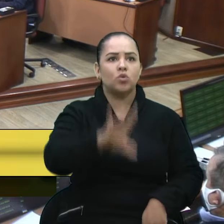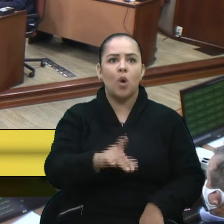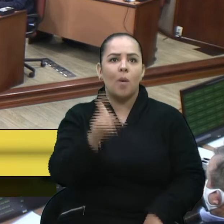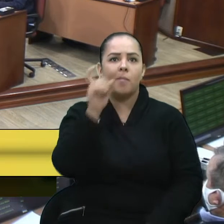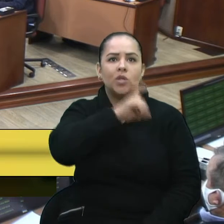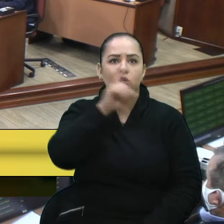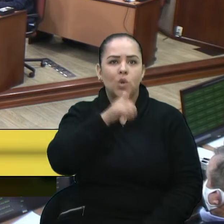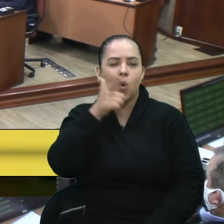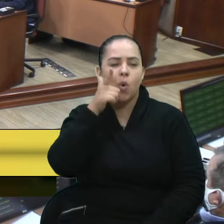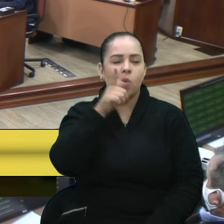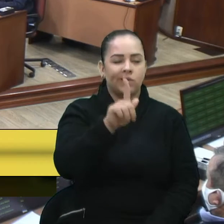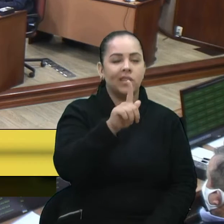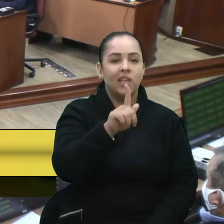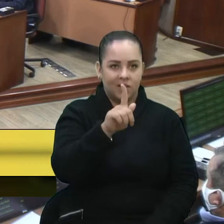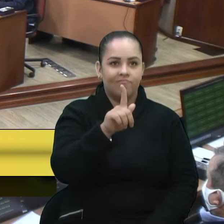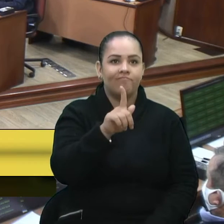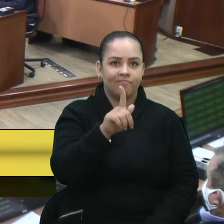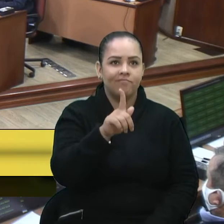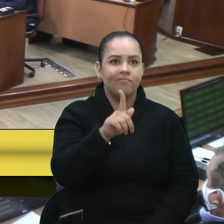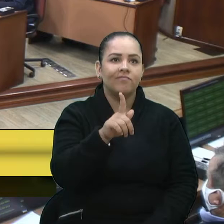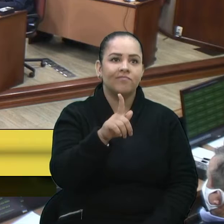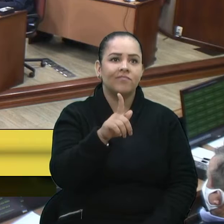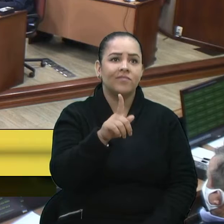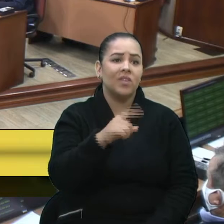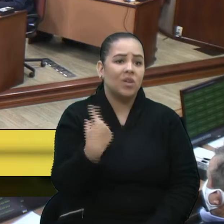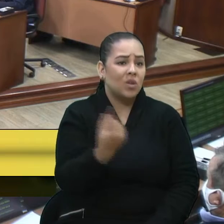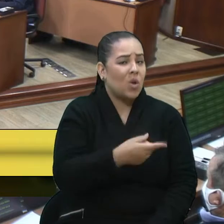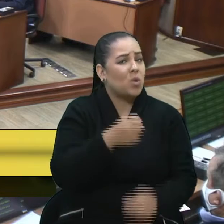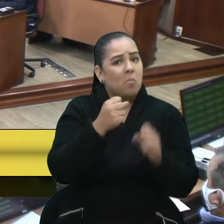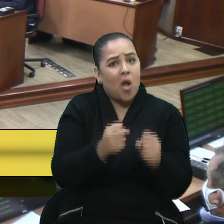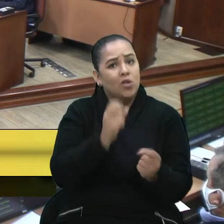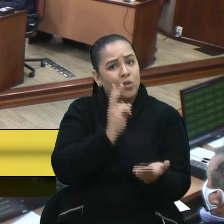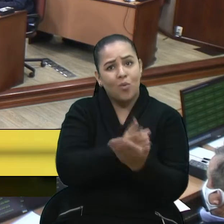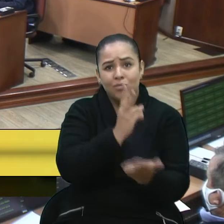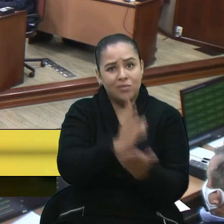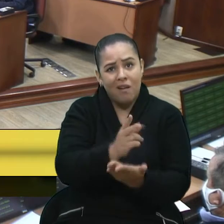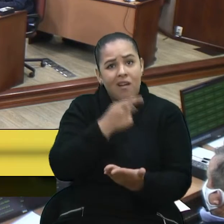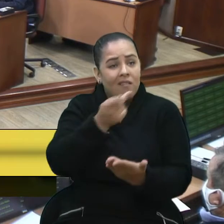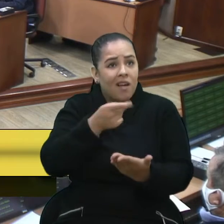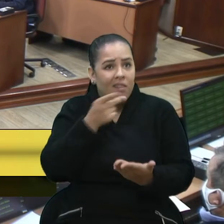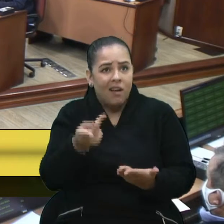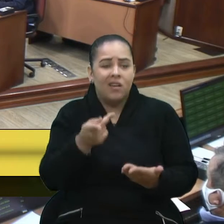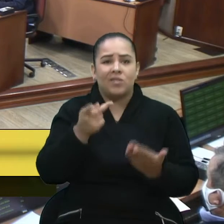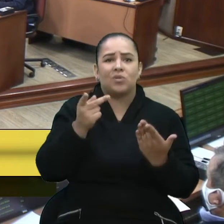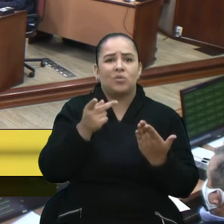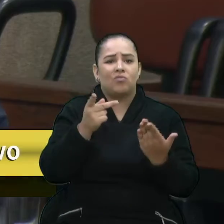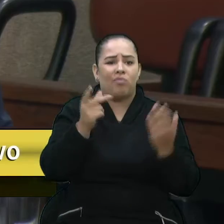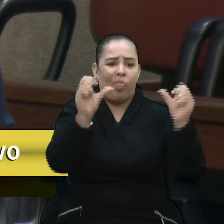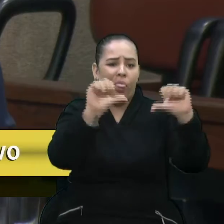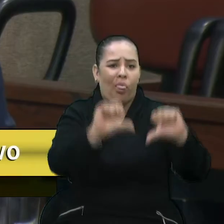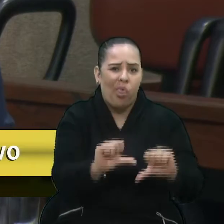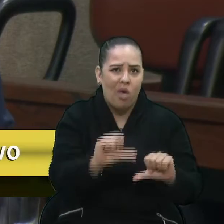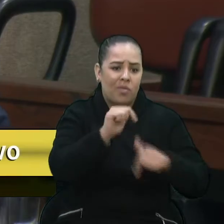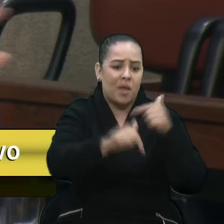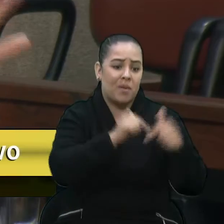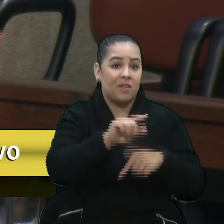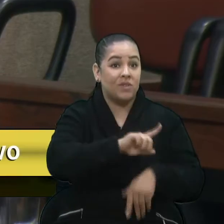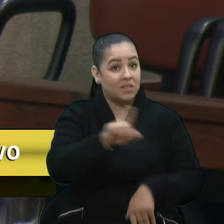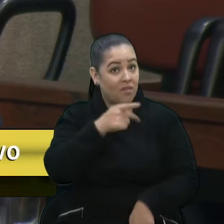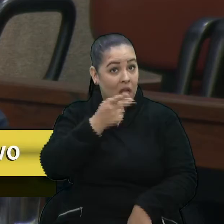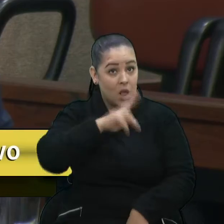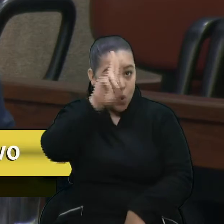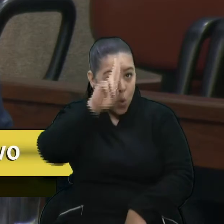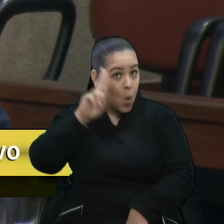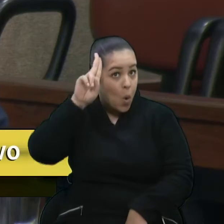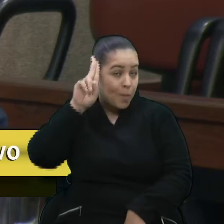satisfazem. Só. Então a gente vai poder continuar trazendo esse discurso da precarização. Quando o senhor fala do Uber, e aqui para concluir,